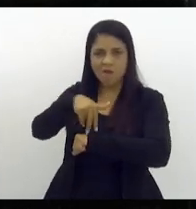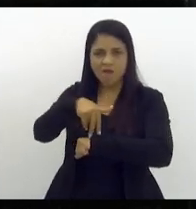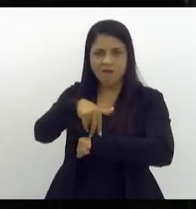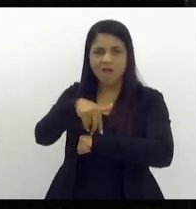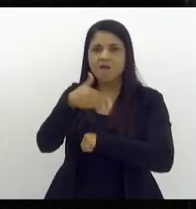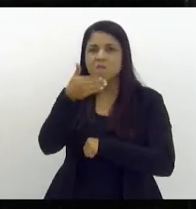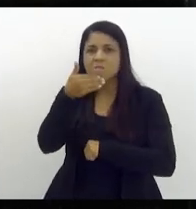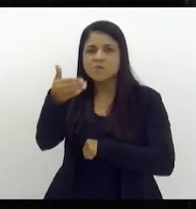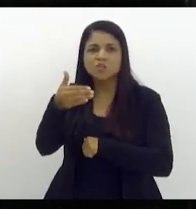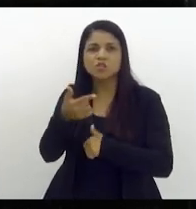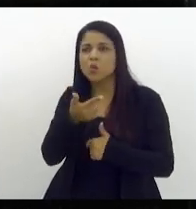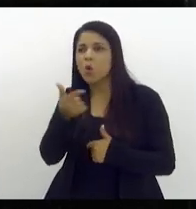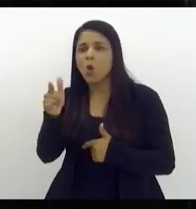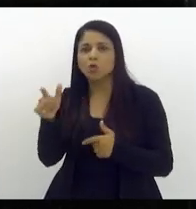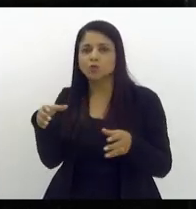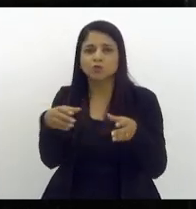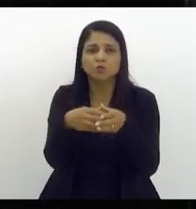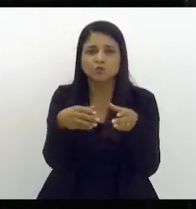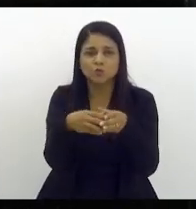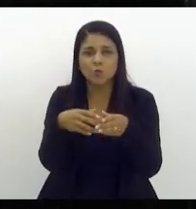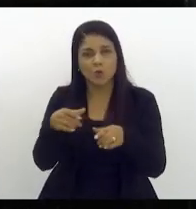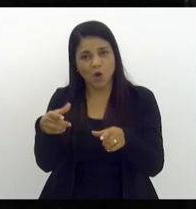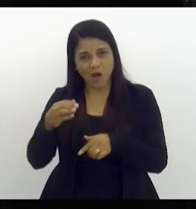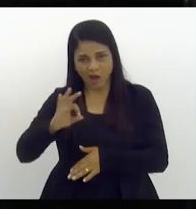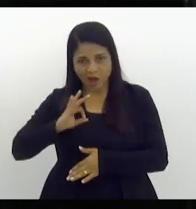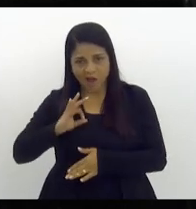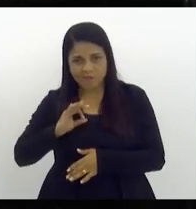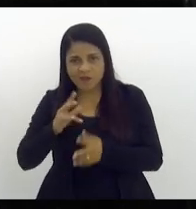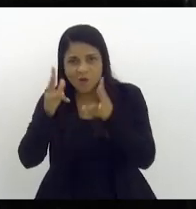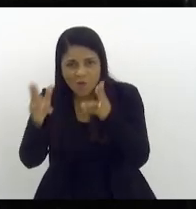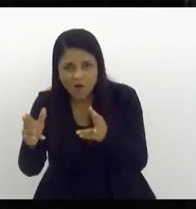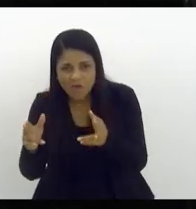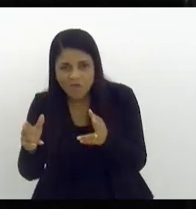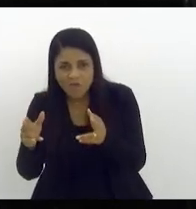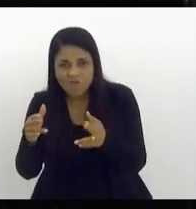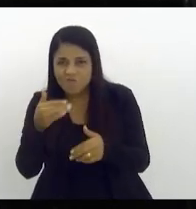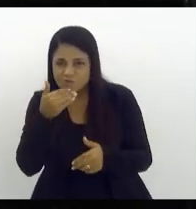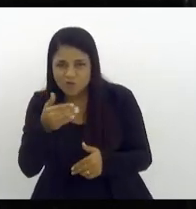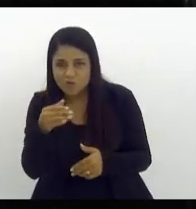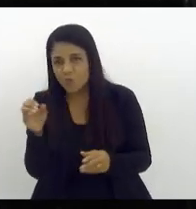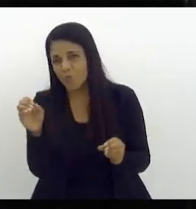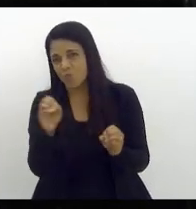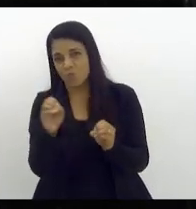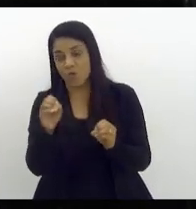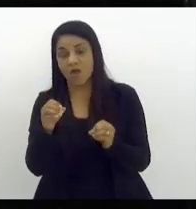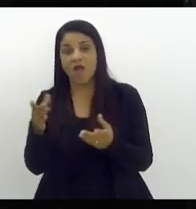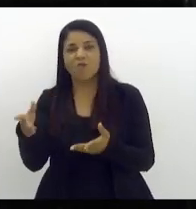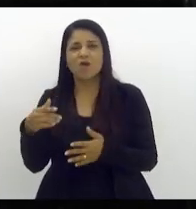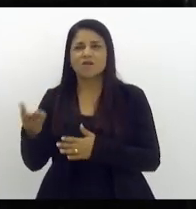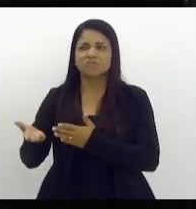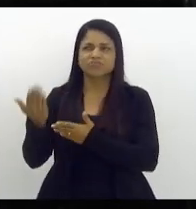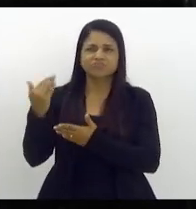outras classes venham a ter câmeras também. Como nós vimos há pouco tempo, o médico